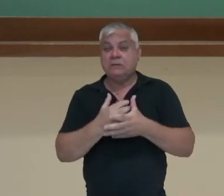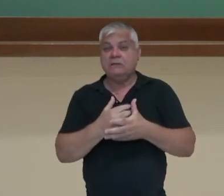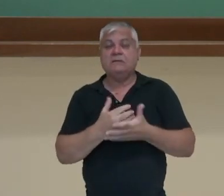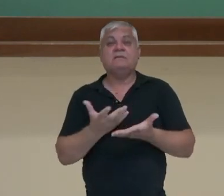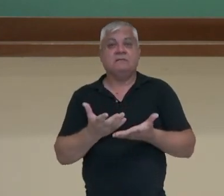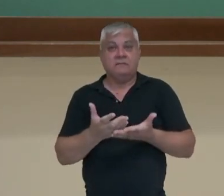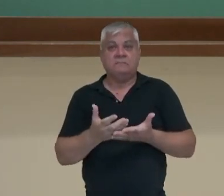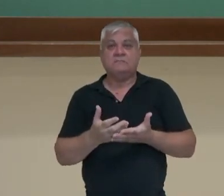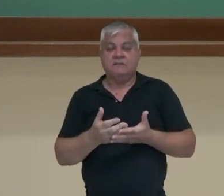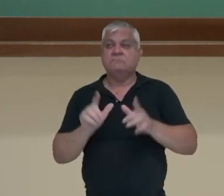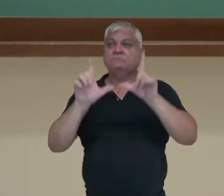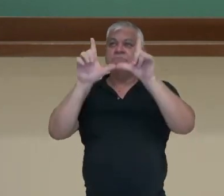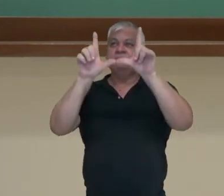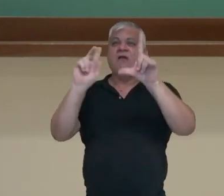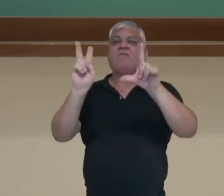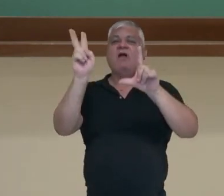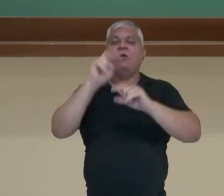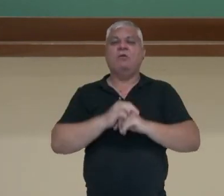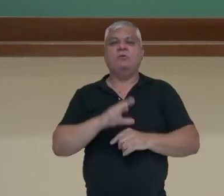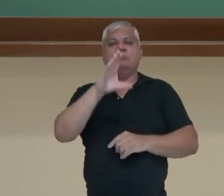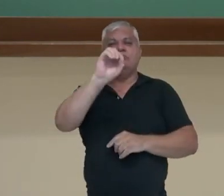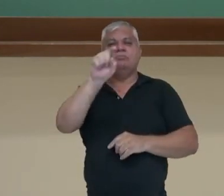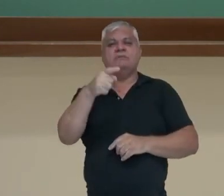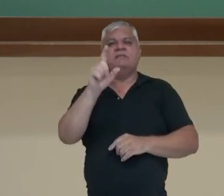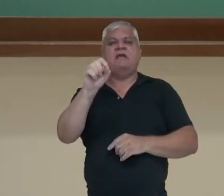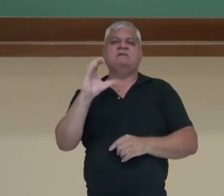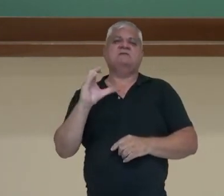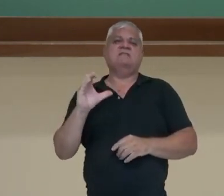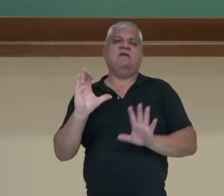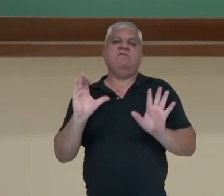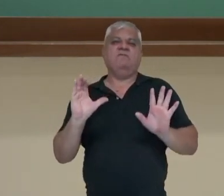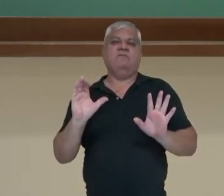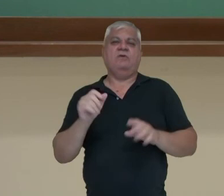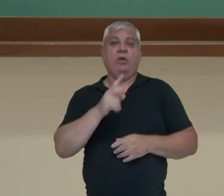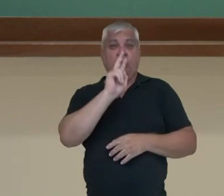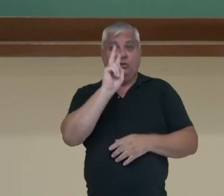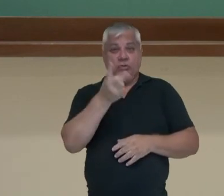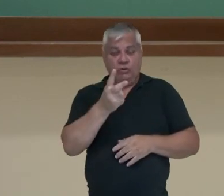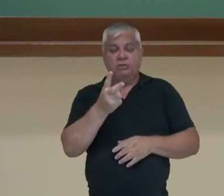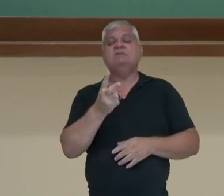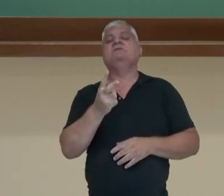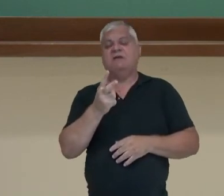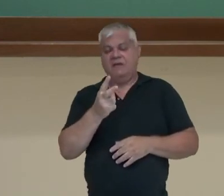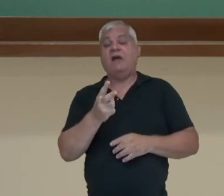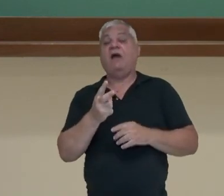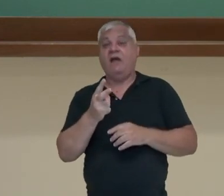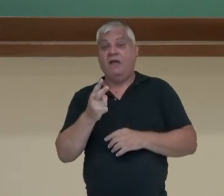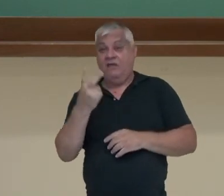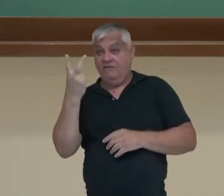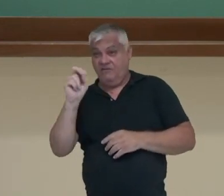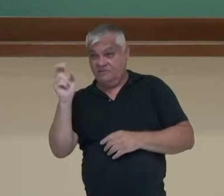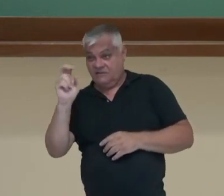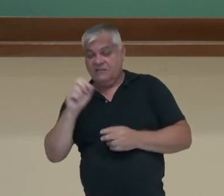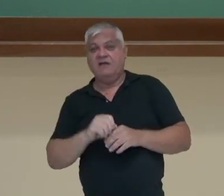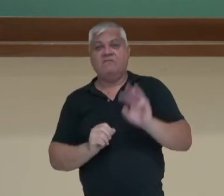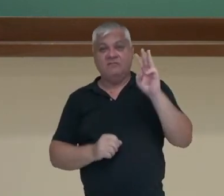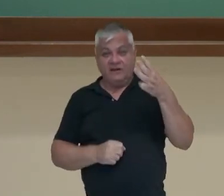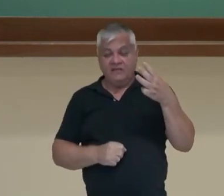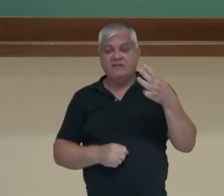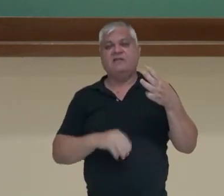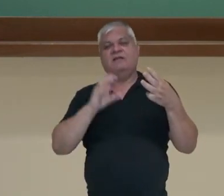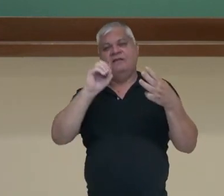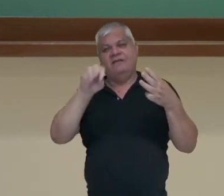tá lá, pão é 10 centavos. Eu sei, se eu pegar 2 é 20 centavos, eu vou lá e pago. Isso resolve, isso nos